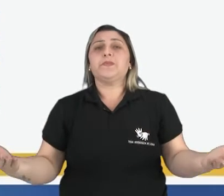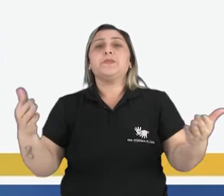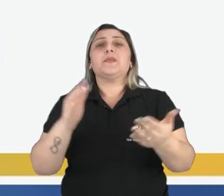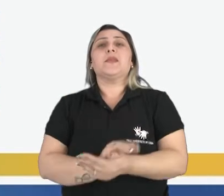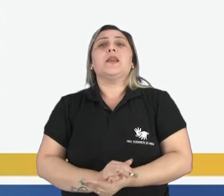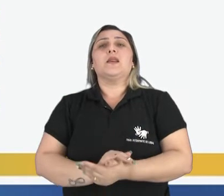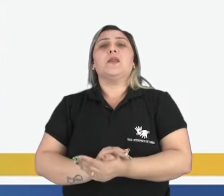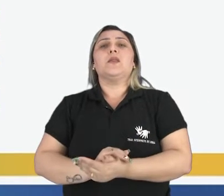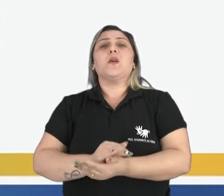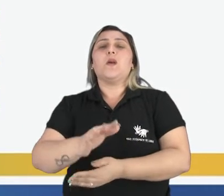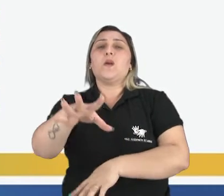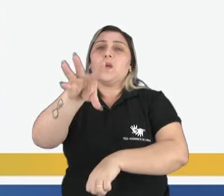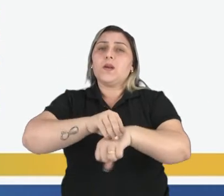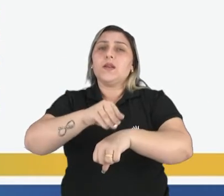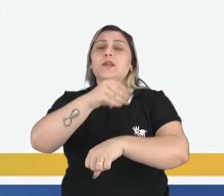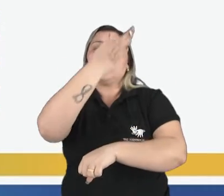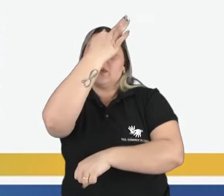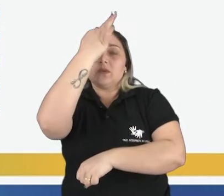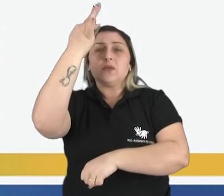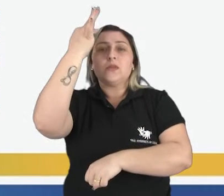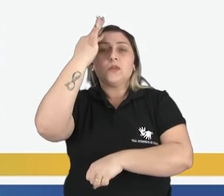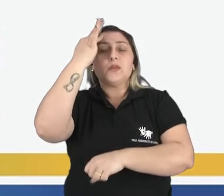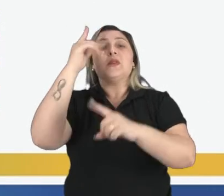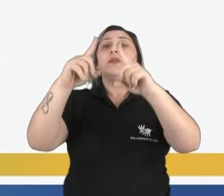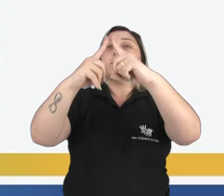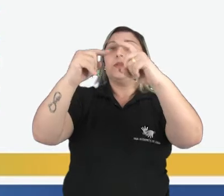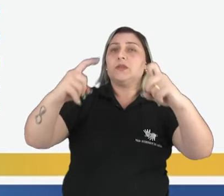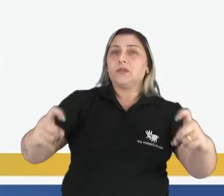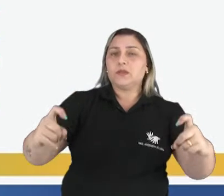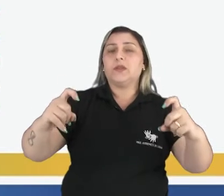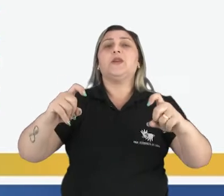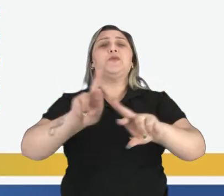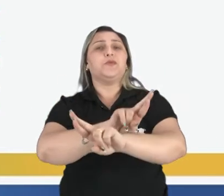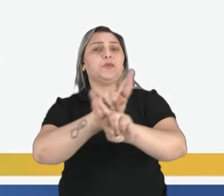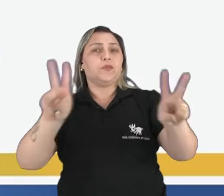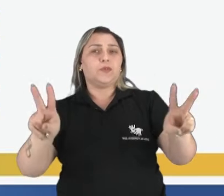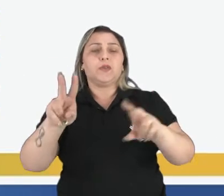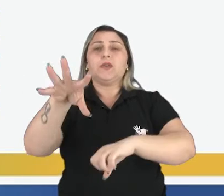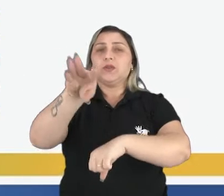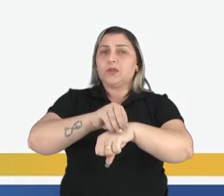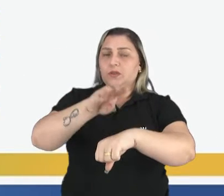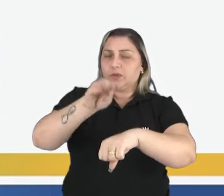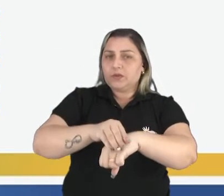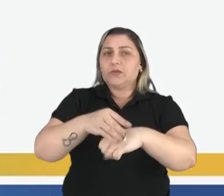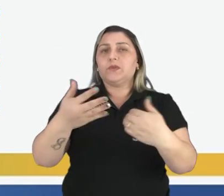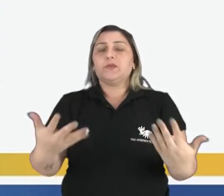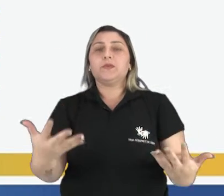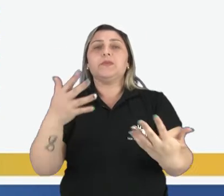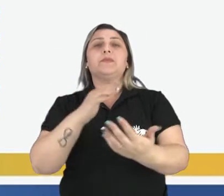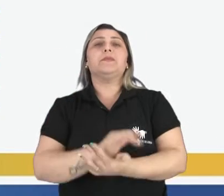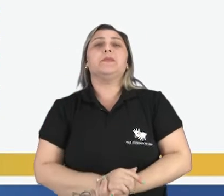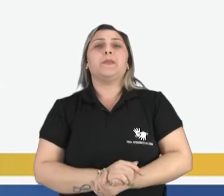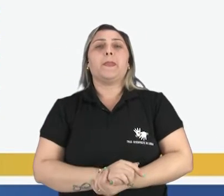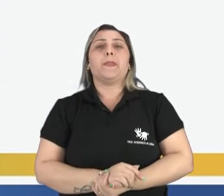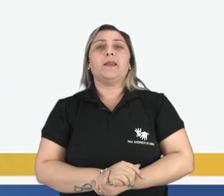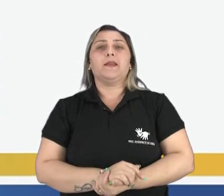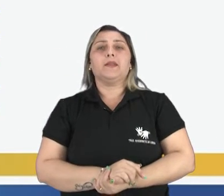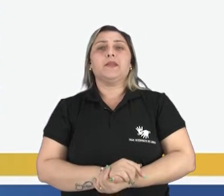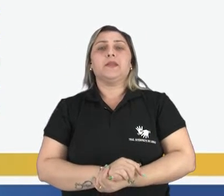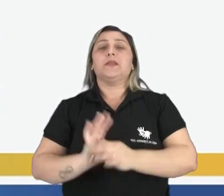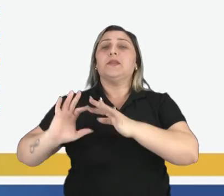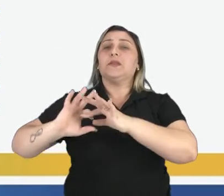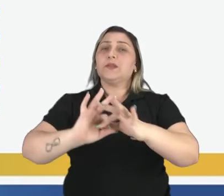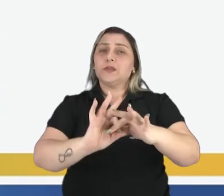conhecimento filosófico e conhecimento científico. Então, nós temos aí dois conhecimentos bem distintos, né? O filosófico, ele